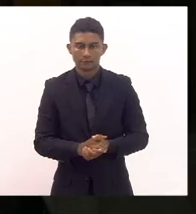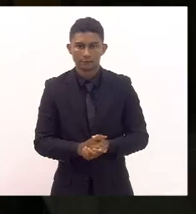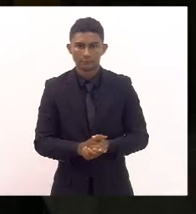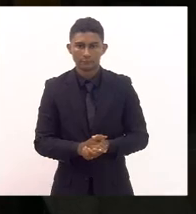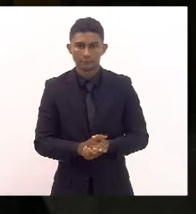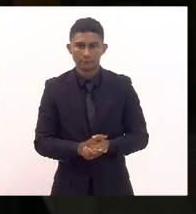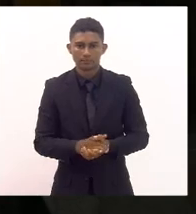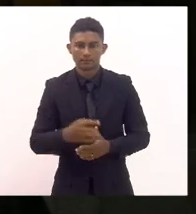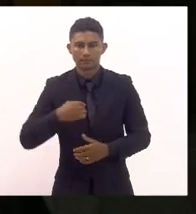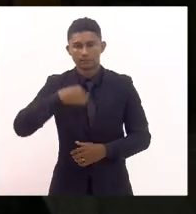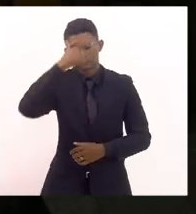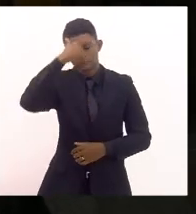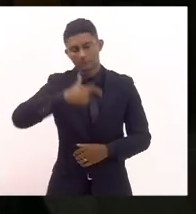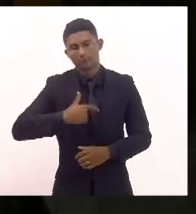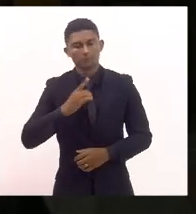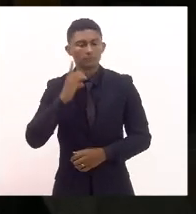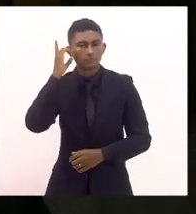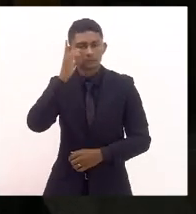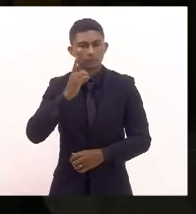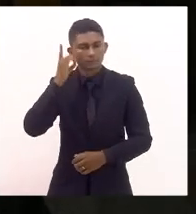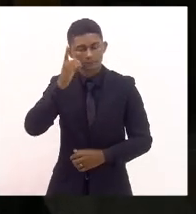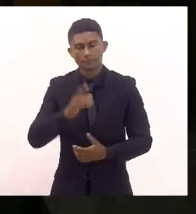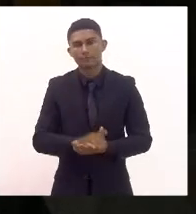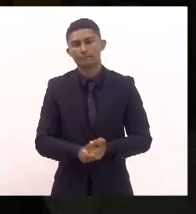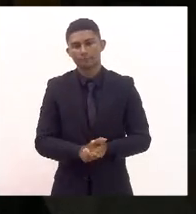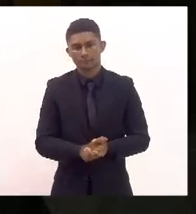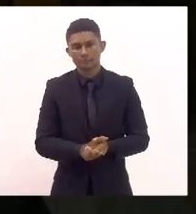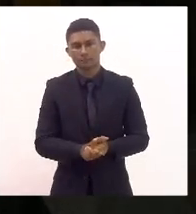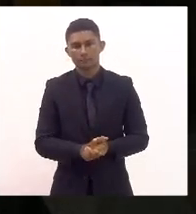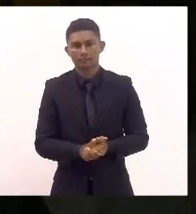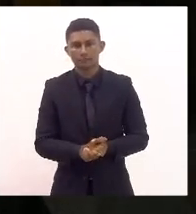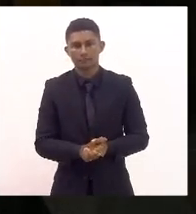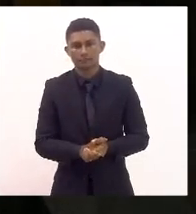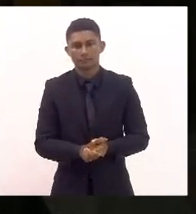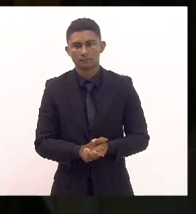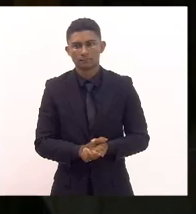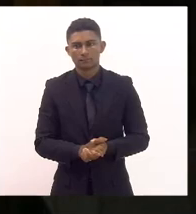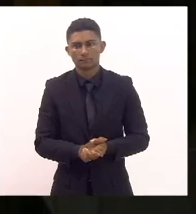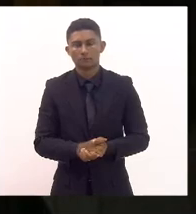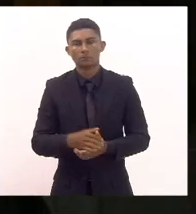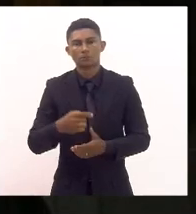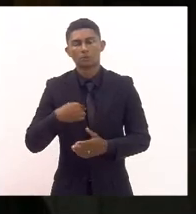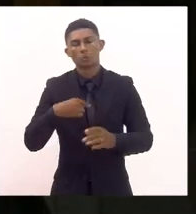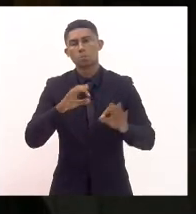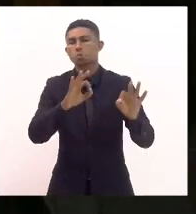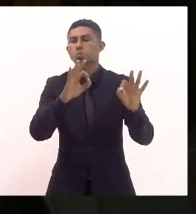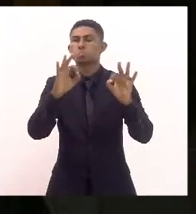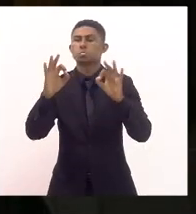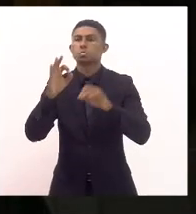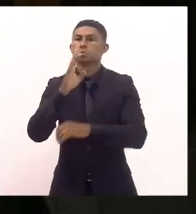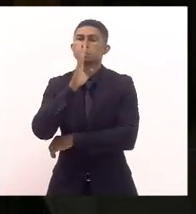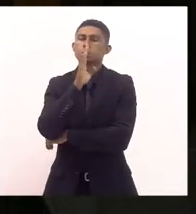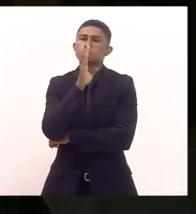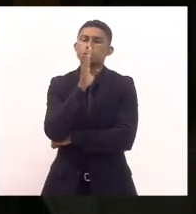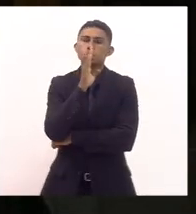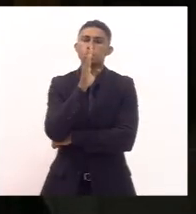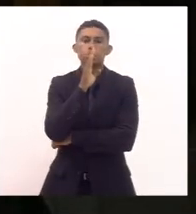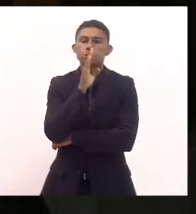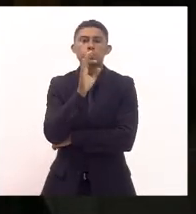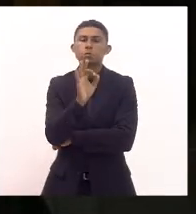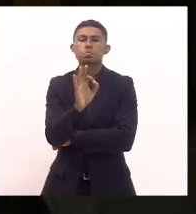sou um deputado que Eu não costumo assistir calado em